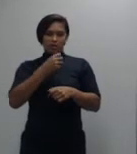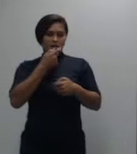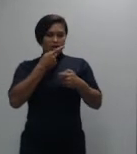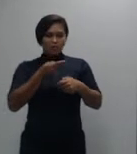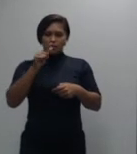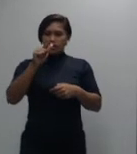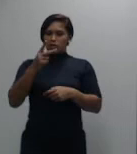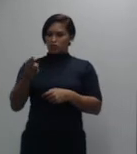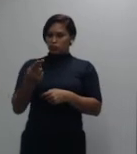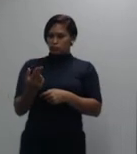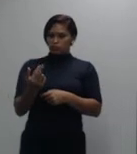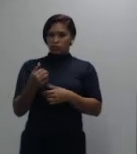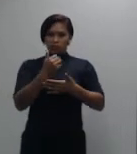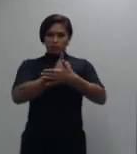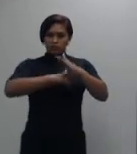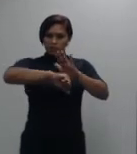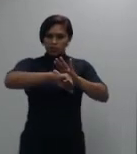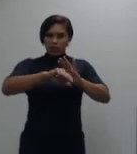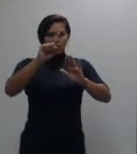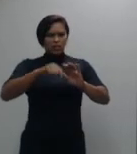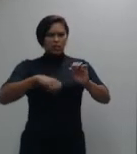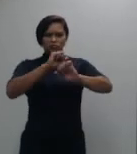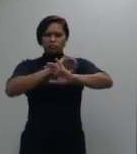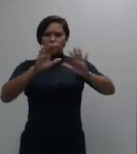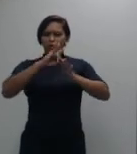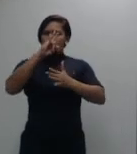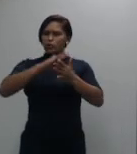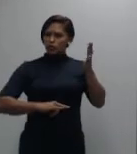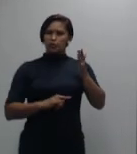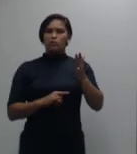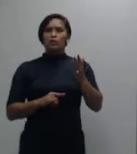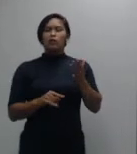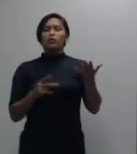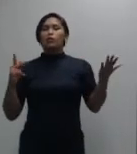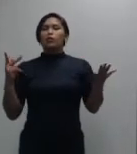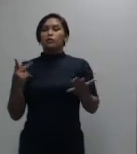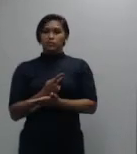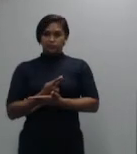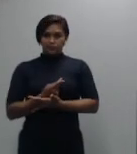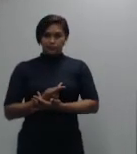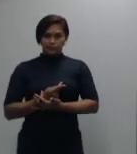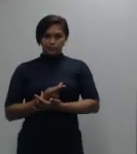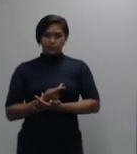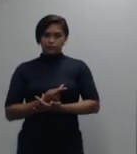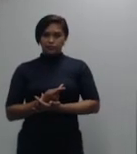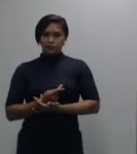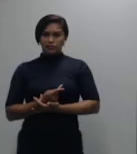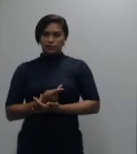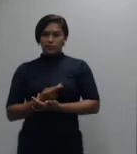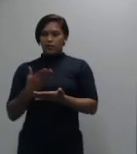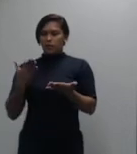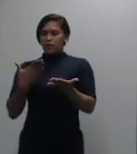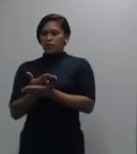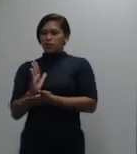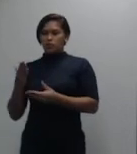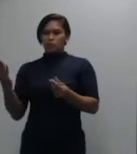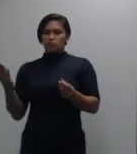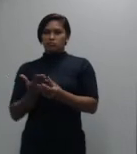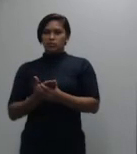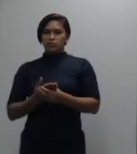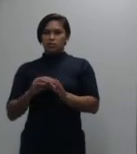não tá dando criminosos amplamente documentado que que aconteceu e se entrou com essa ação declaratória